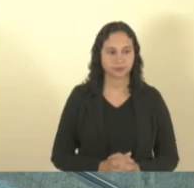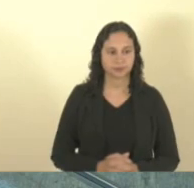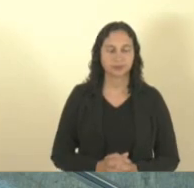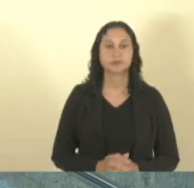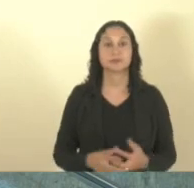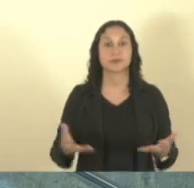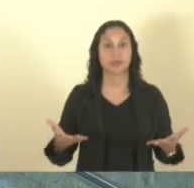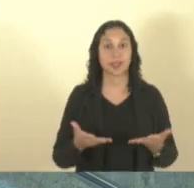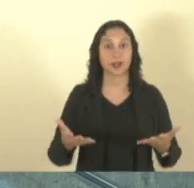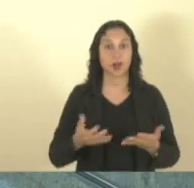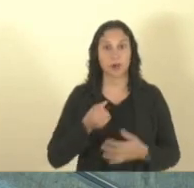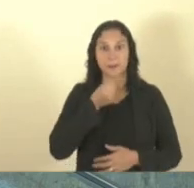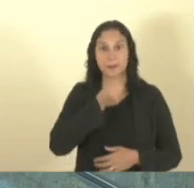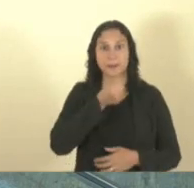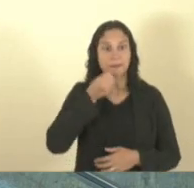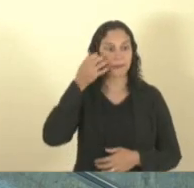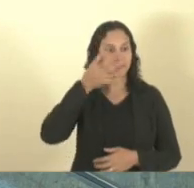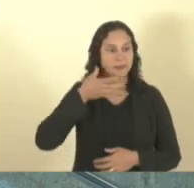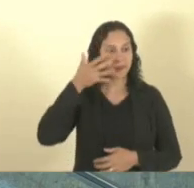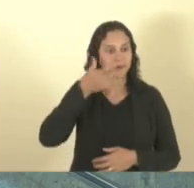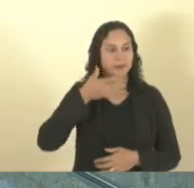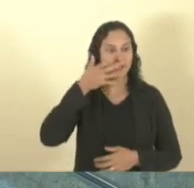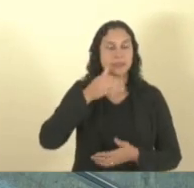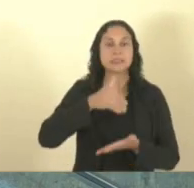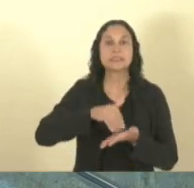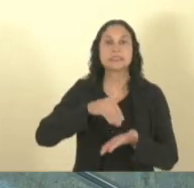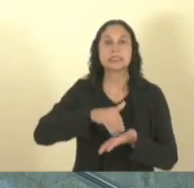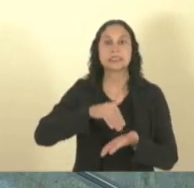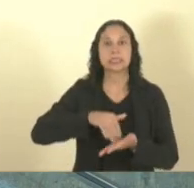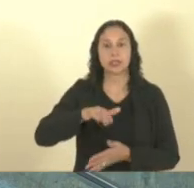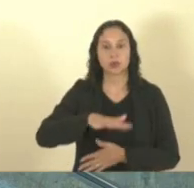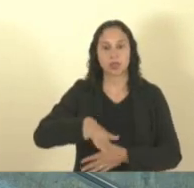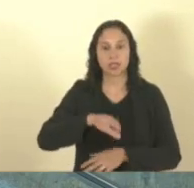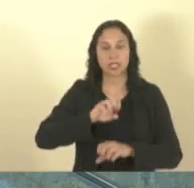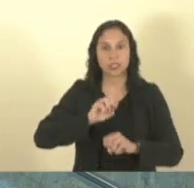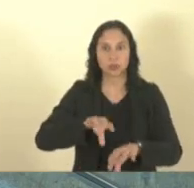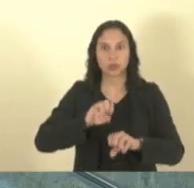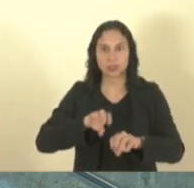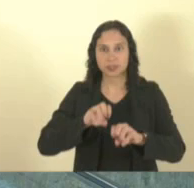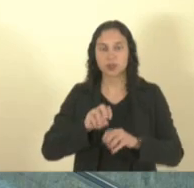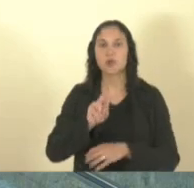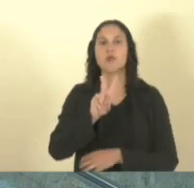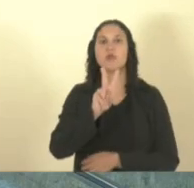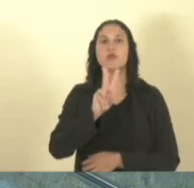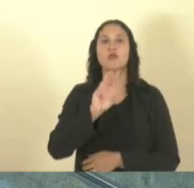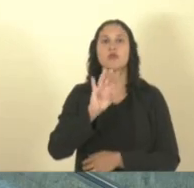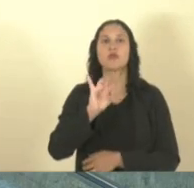Fará uso da palavra o secretário de Estado da Educação, Vitor de Ângelo.